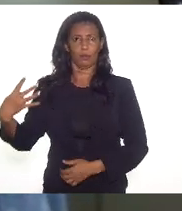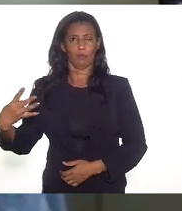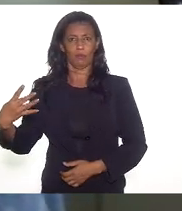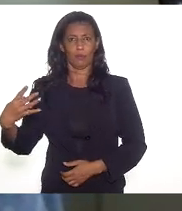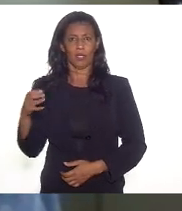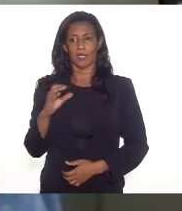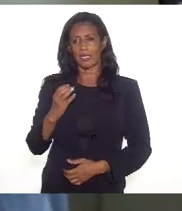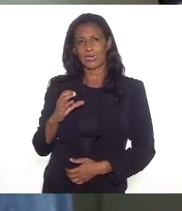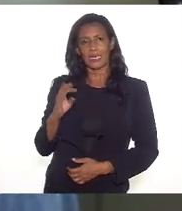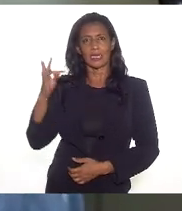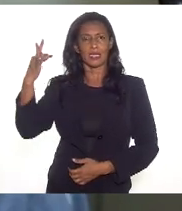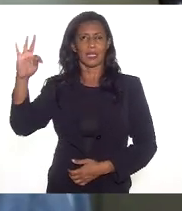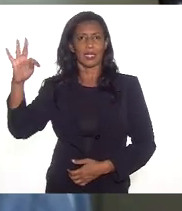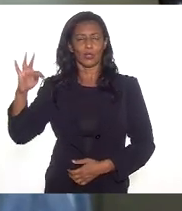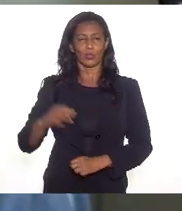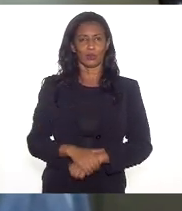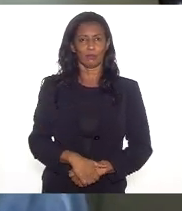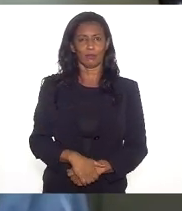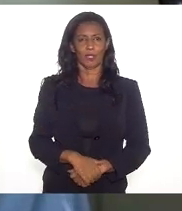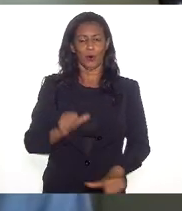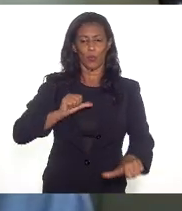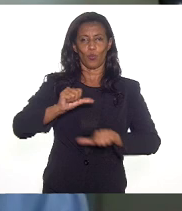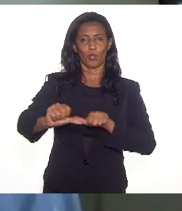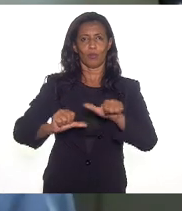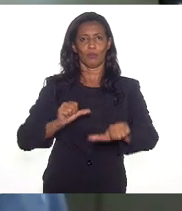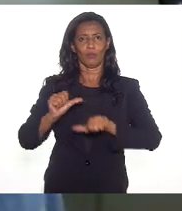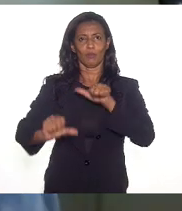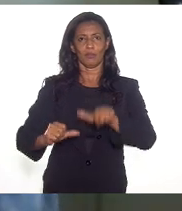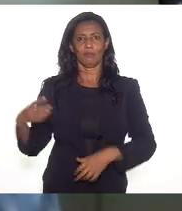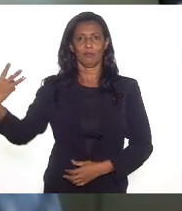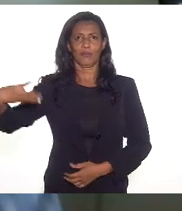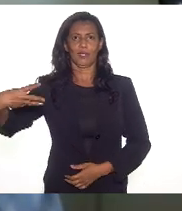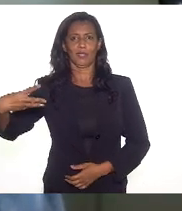Ciência e Tecnologia está no terceiro.